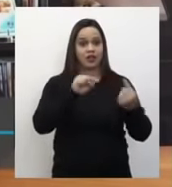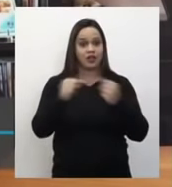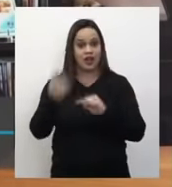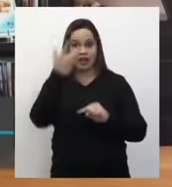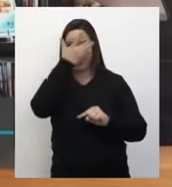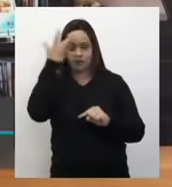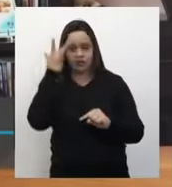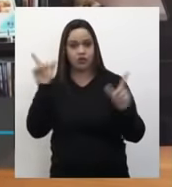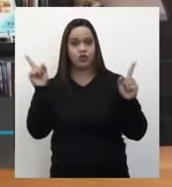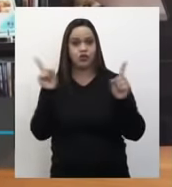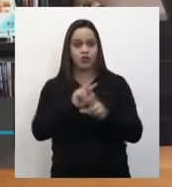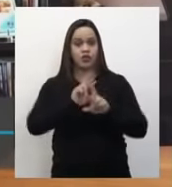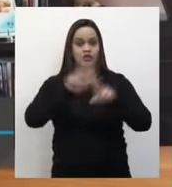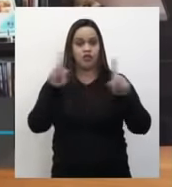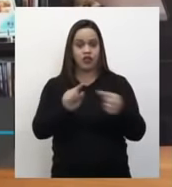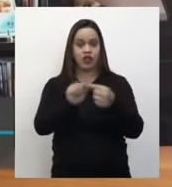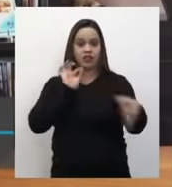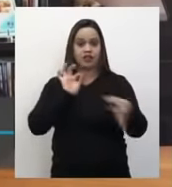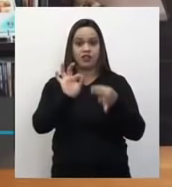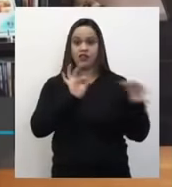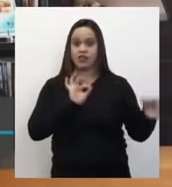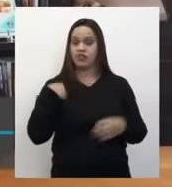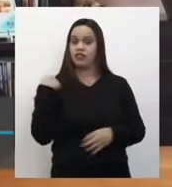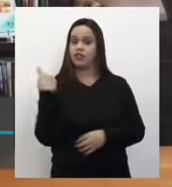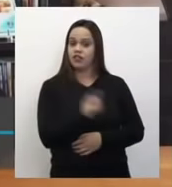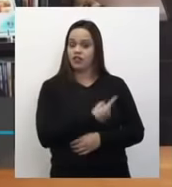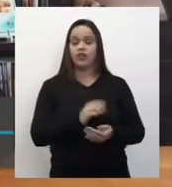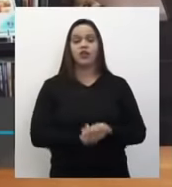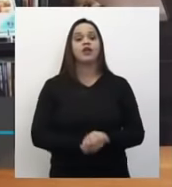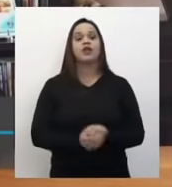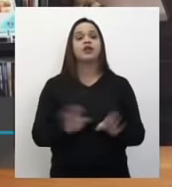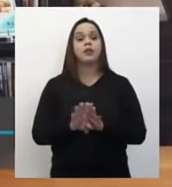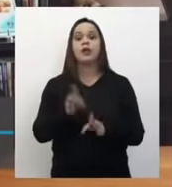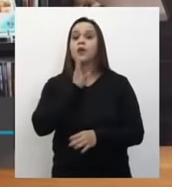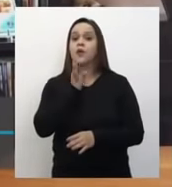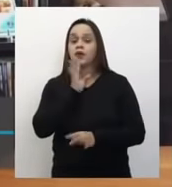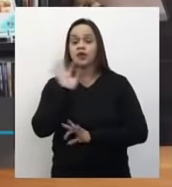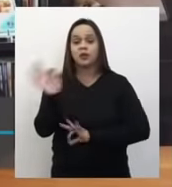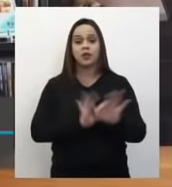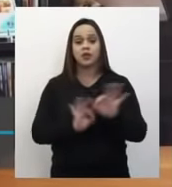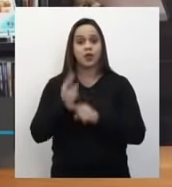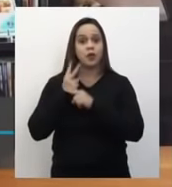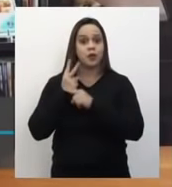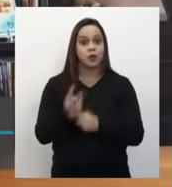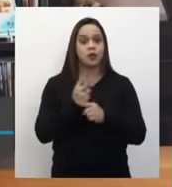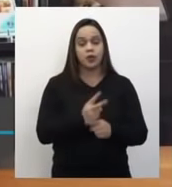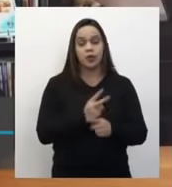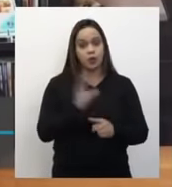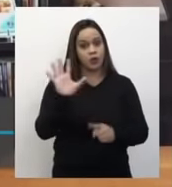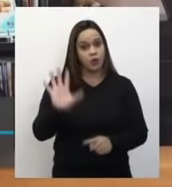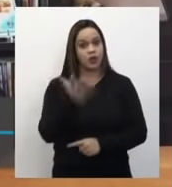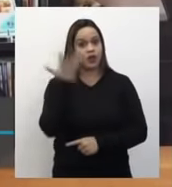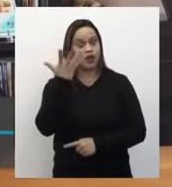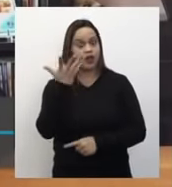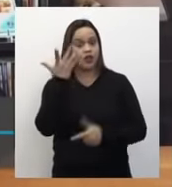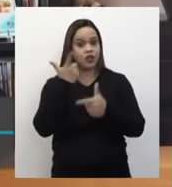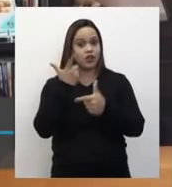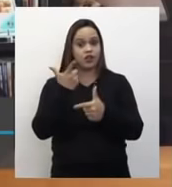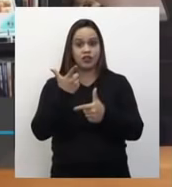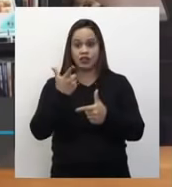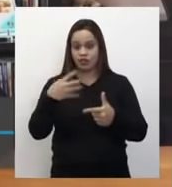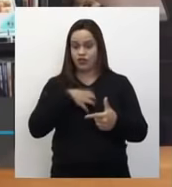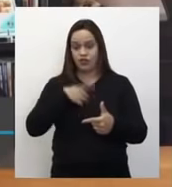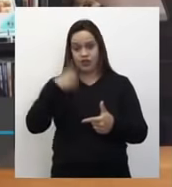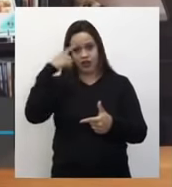as diferentes distâncias que existem entre nós. Nós conhecemos um projeto que procura solucionar de forma criativa problemas locais,